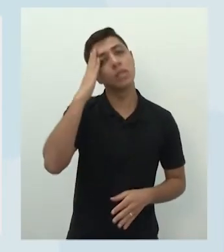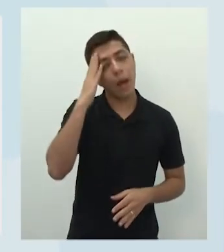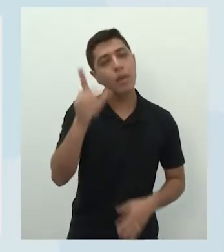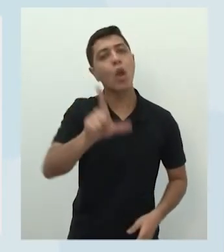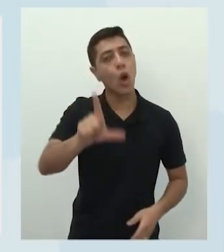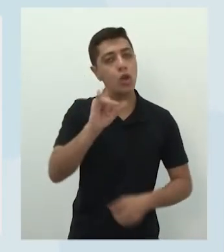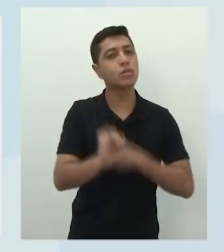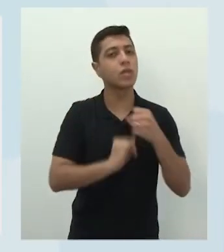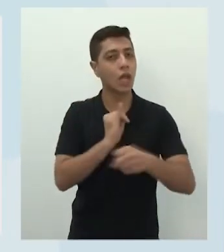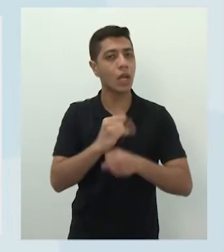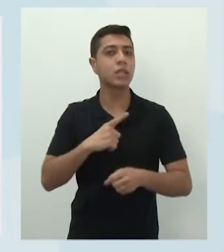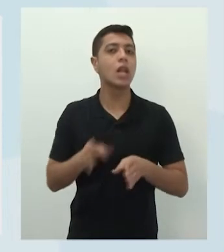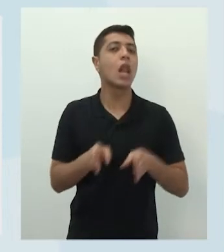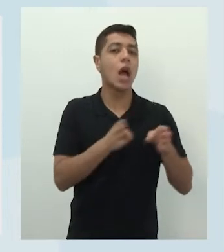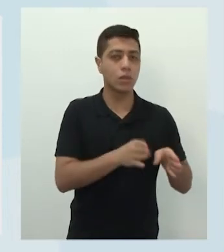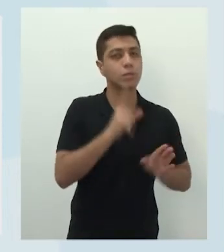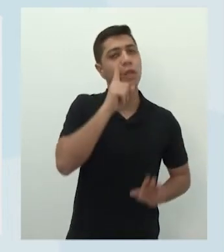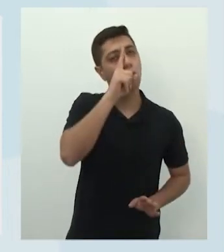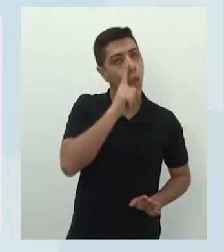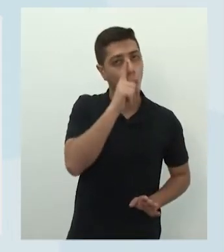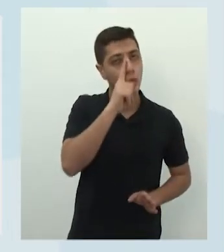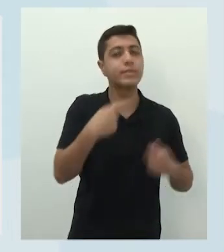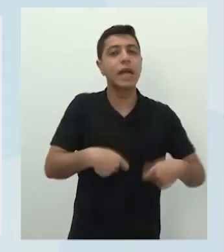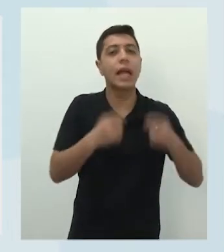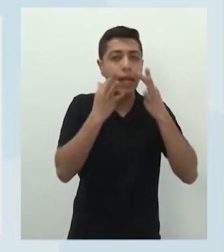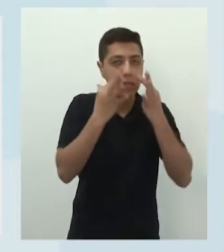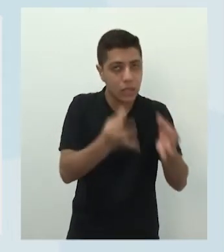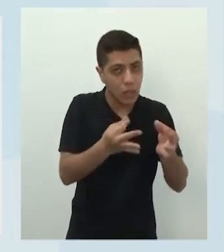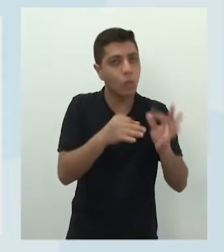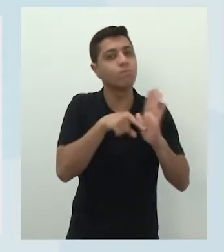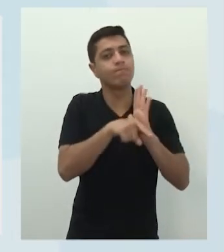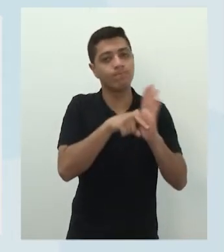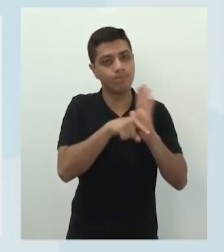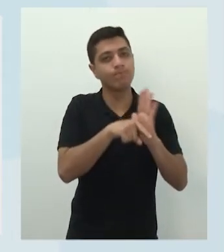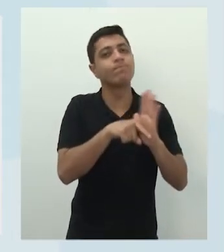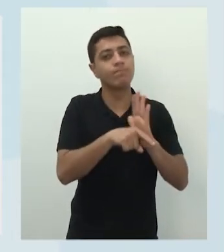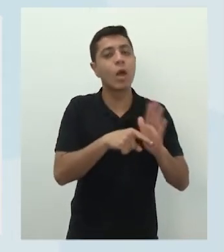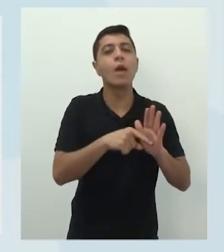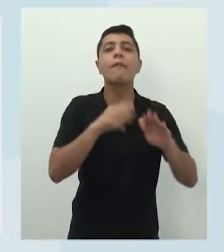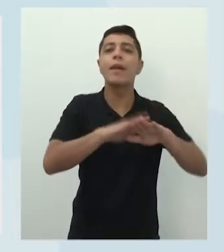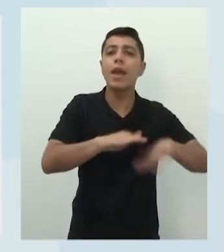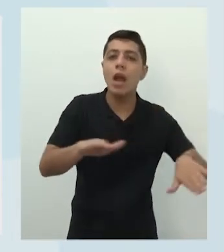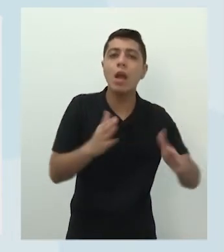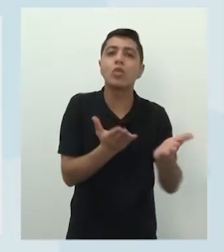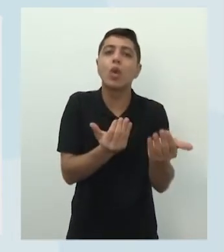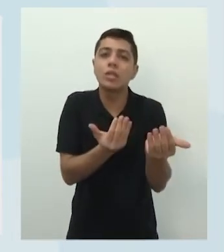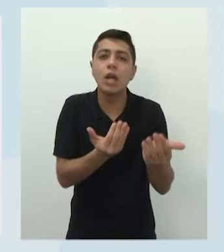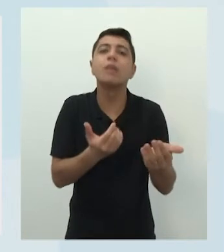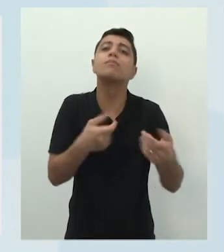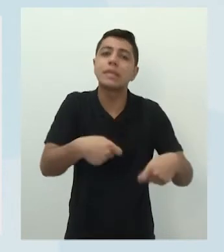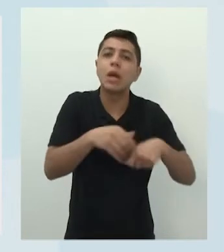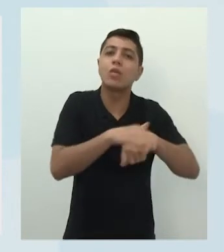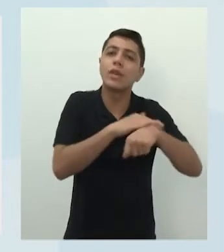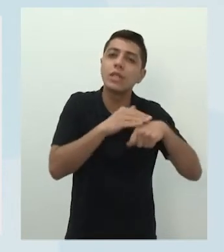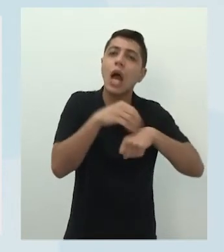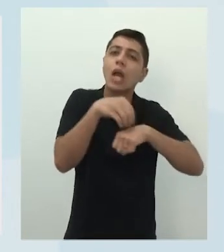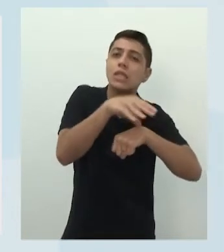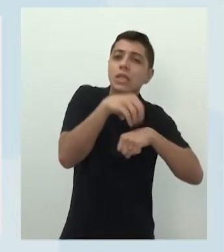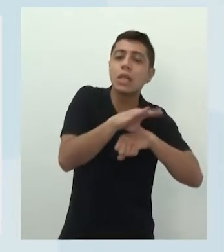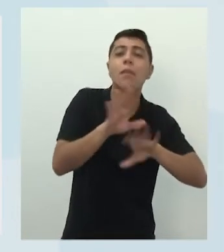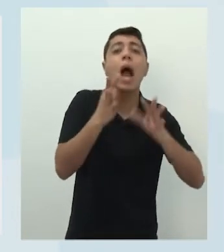ter atenção, vai ter que pautar, vai ter que conversar com essa meninada, mas muita atenção para essa